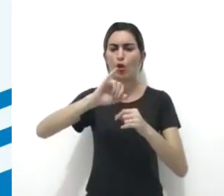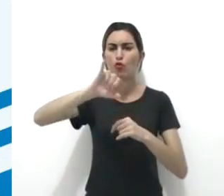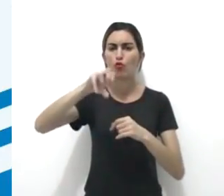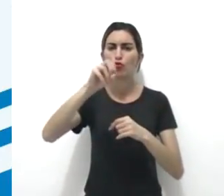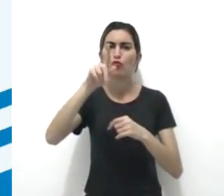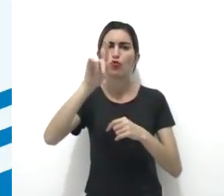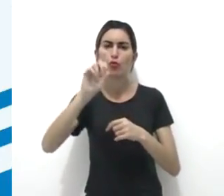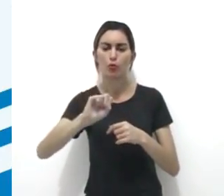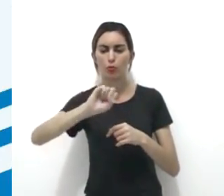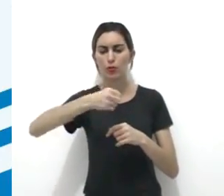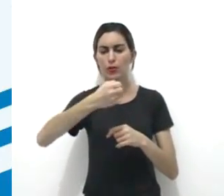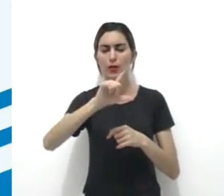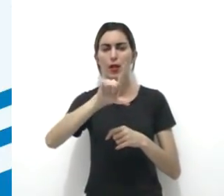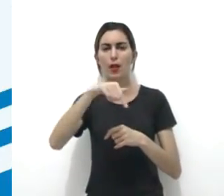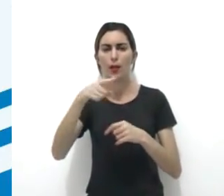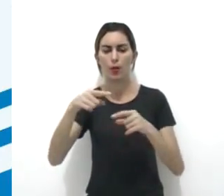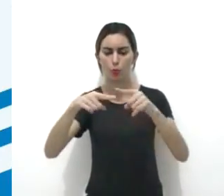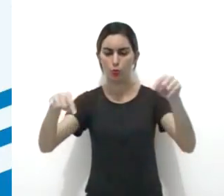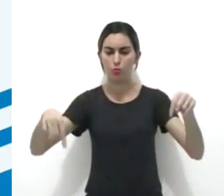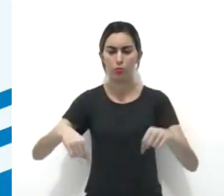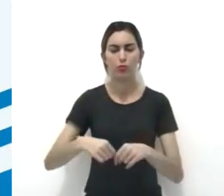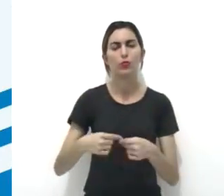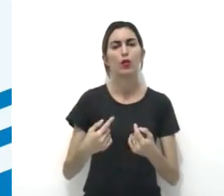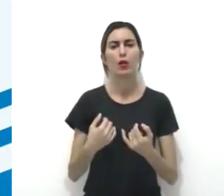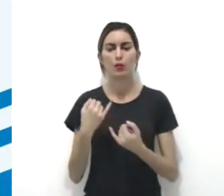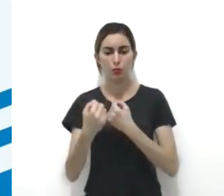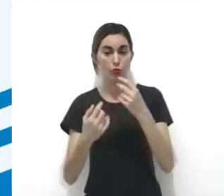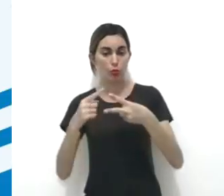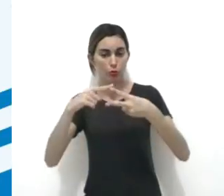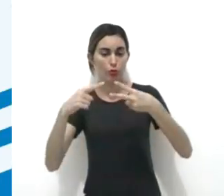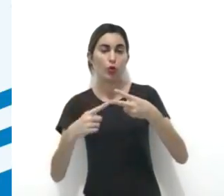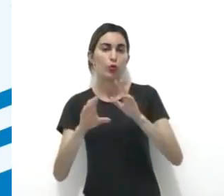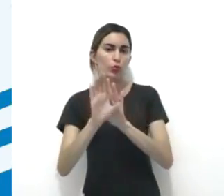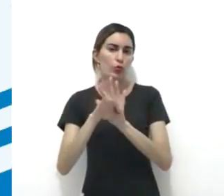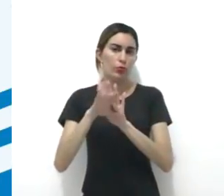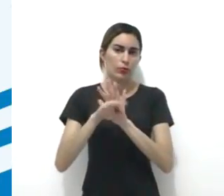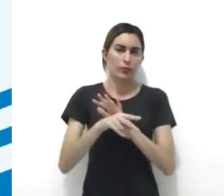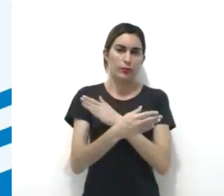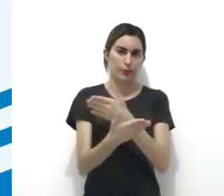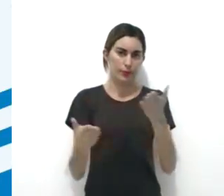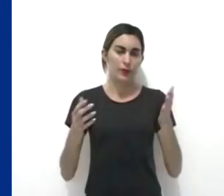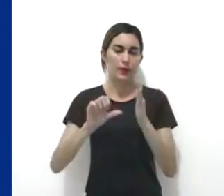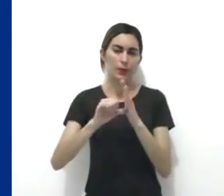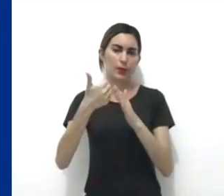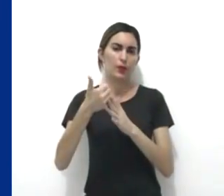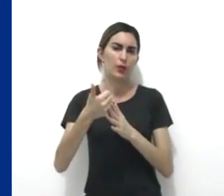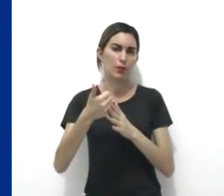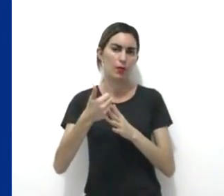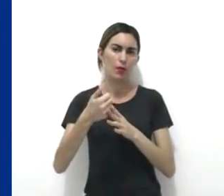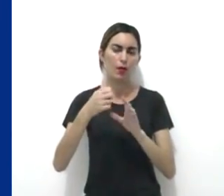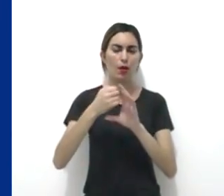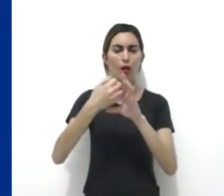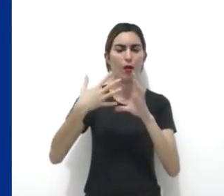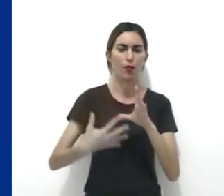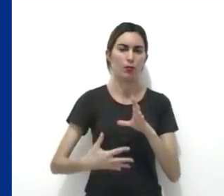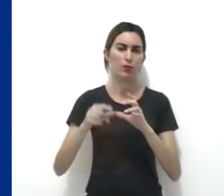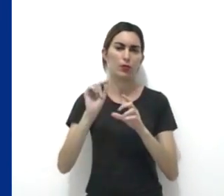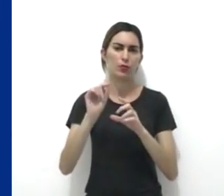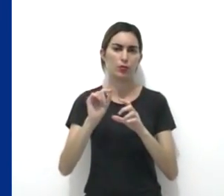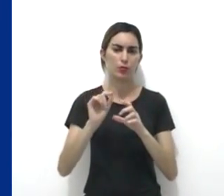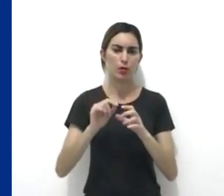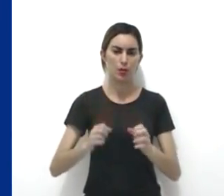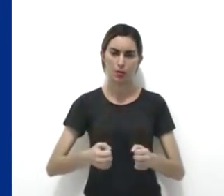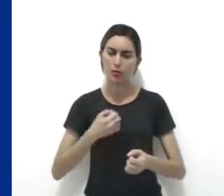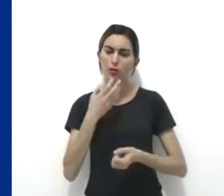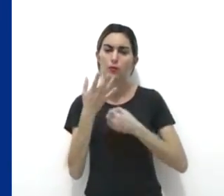de salão, a gente precisa entender o que são jogos e eu trouxe dois conceitos para vocês. Primeiro, caracteriza-se